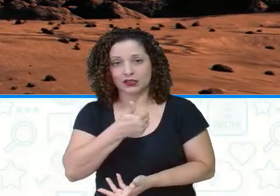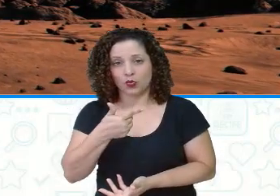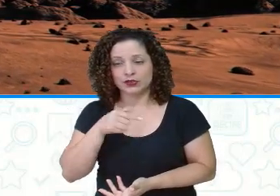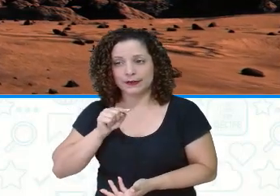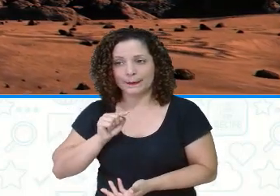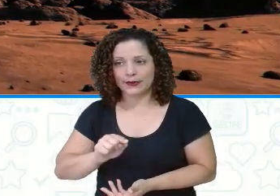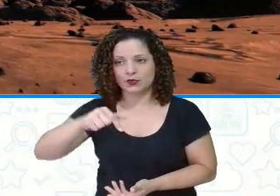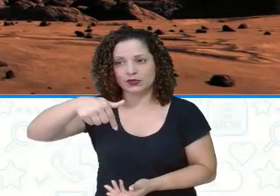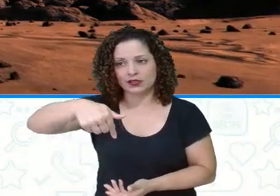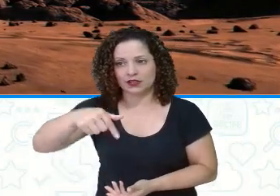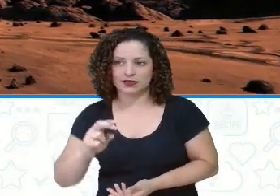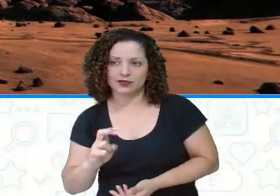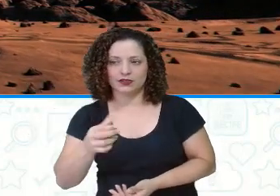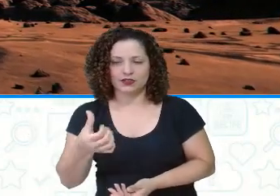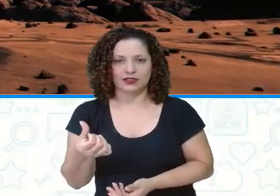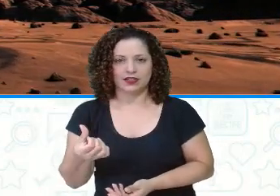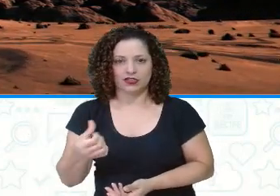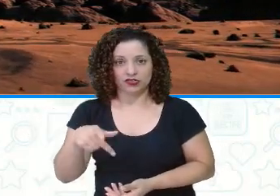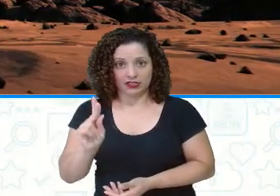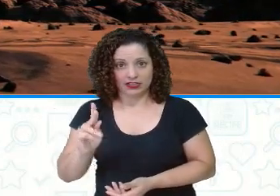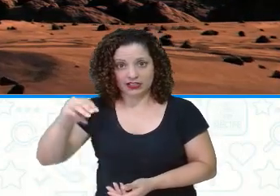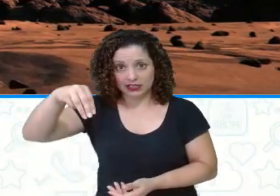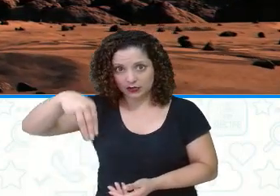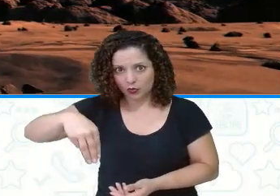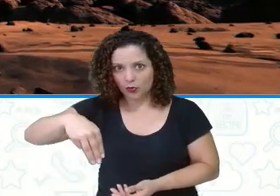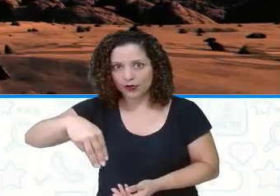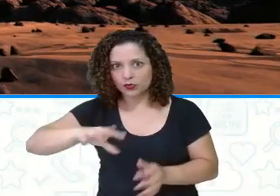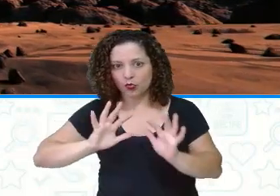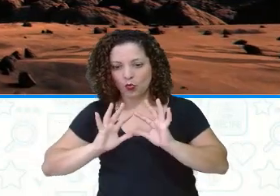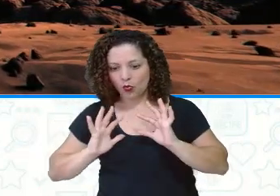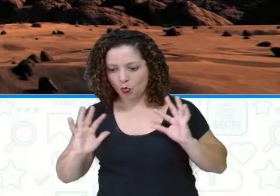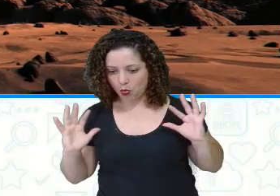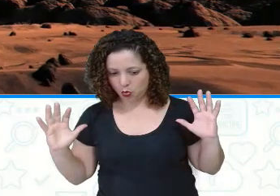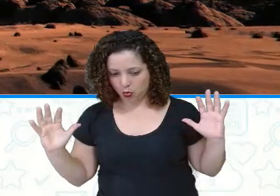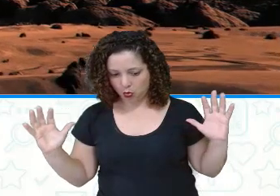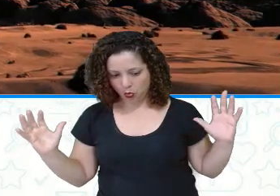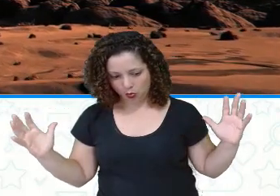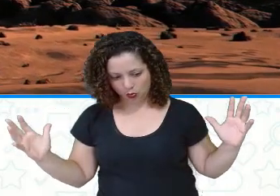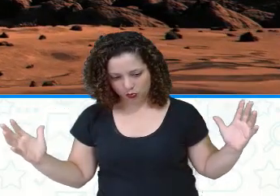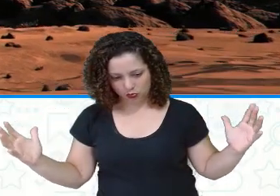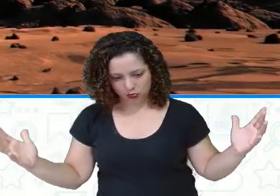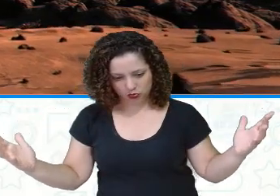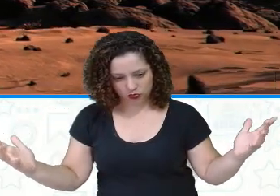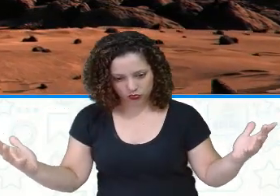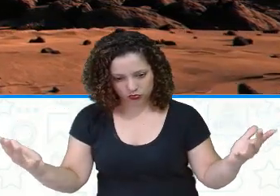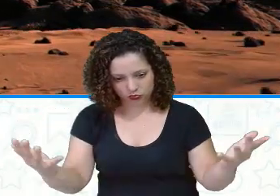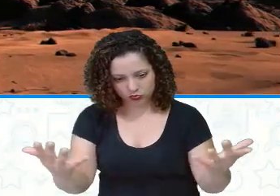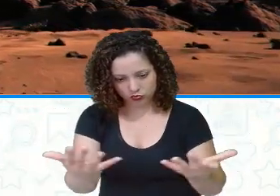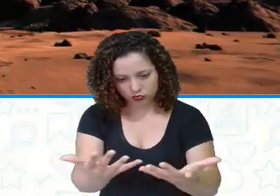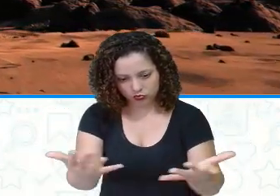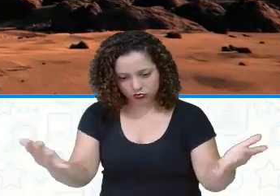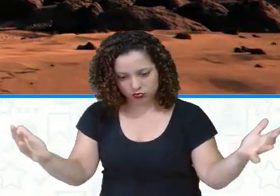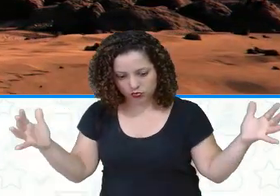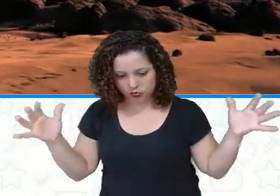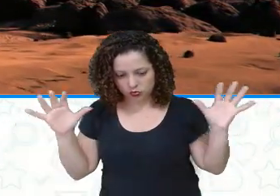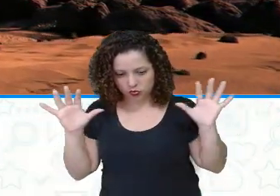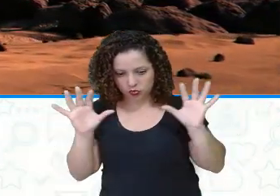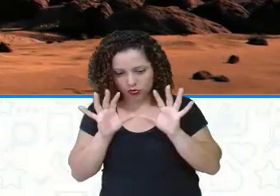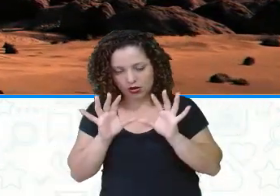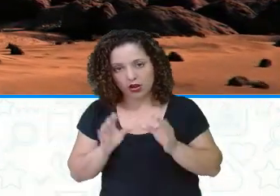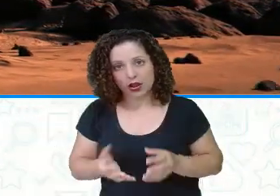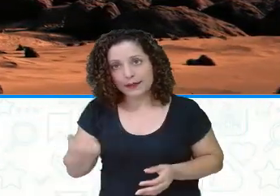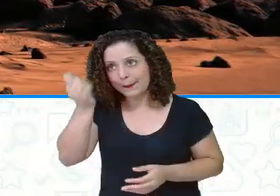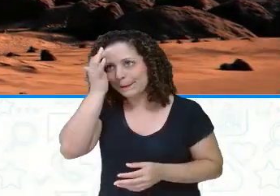12.756 quilômetros de diâmetro. Isso é muita coisa. É só a gente parar, a gente não consegue nem imaginar isso. É só a